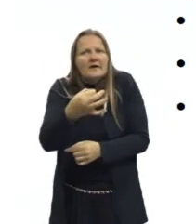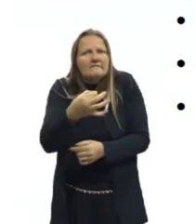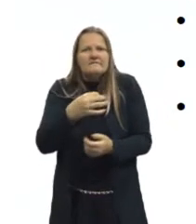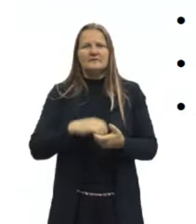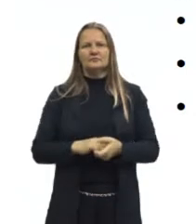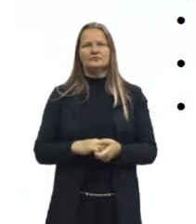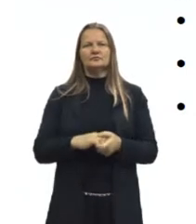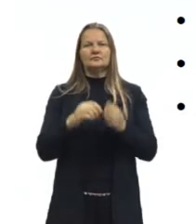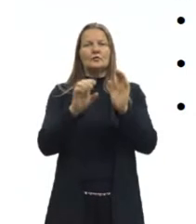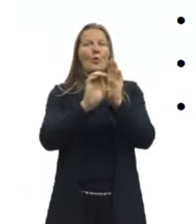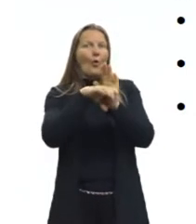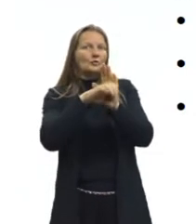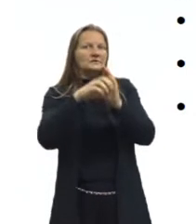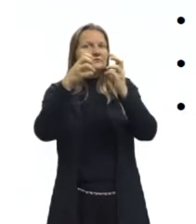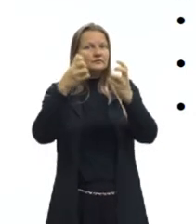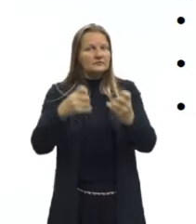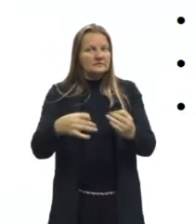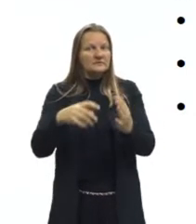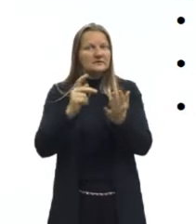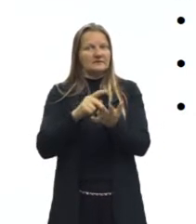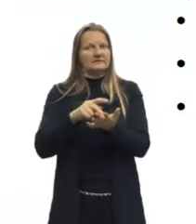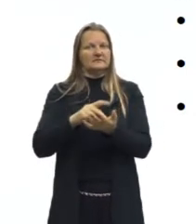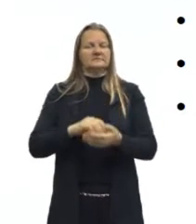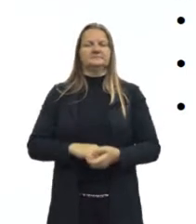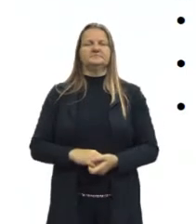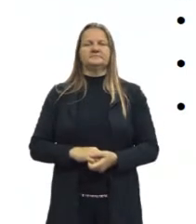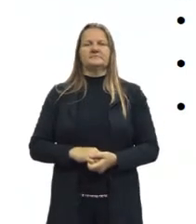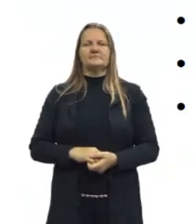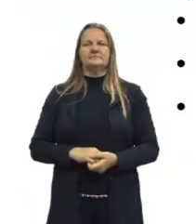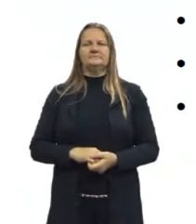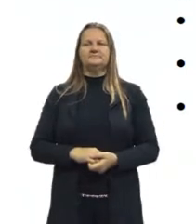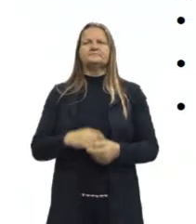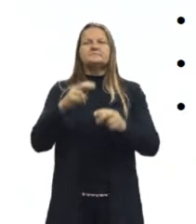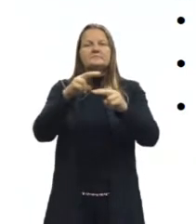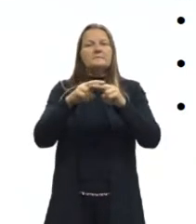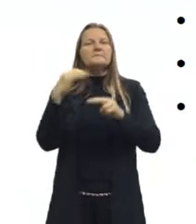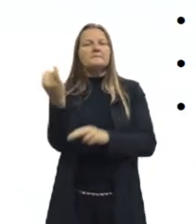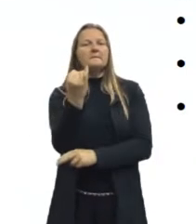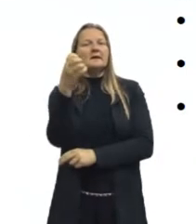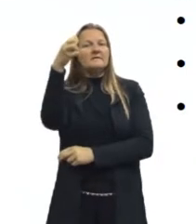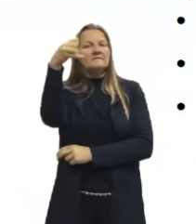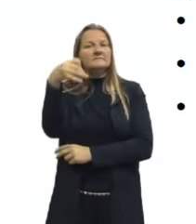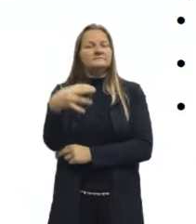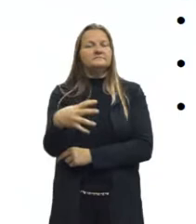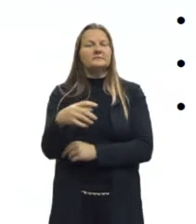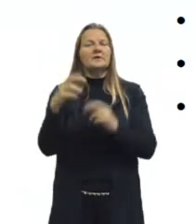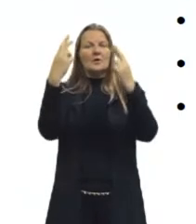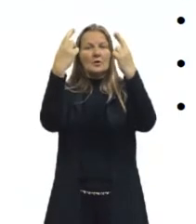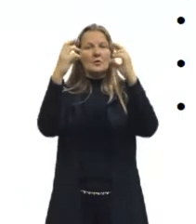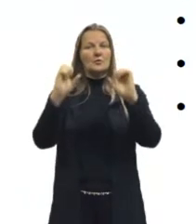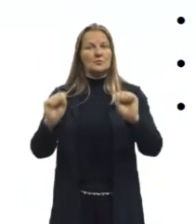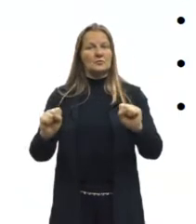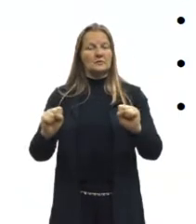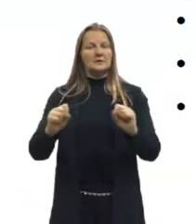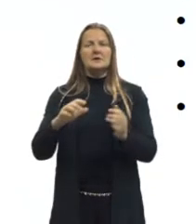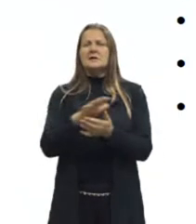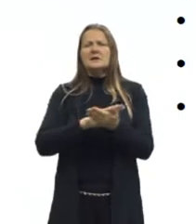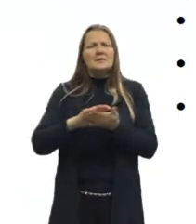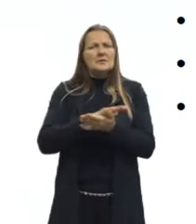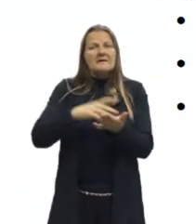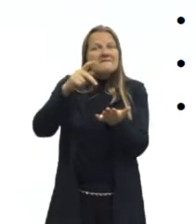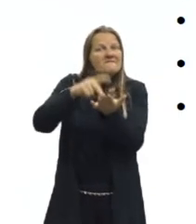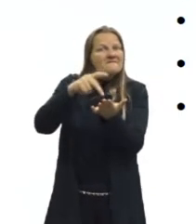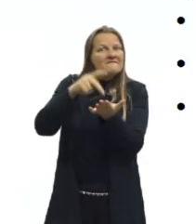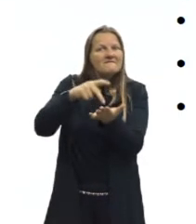realmente o comunismo né e uma coisa que é importante a gente dizer é que na verdade a União Soviética ela não foi